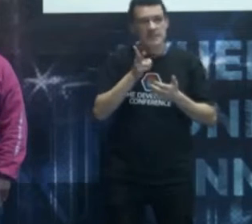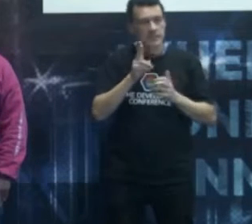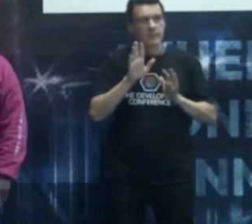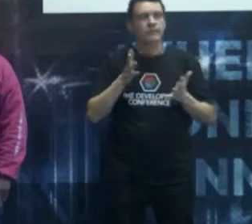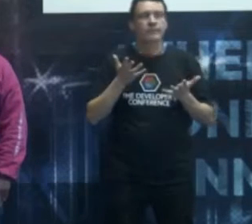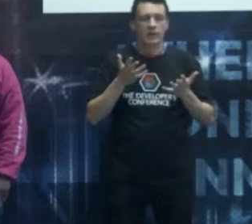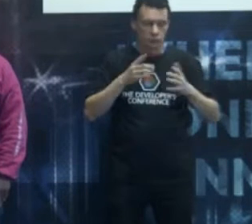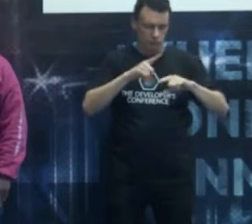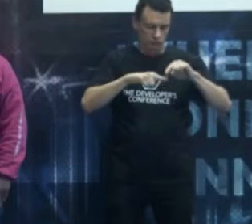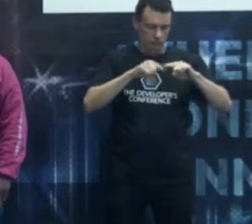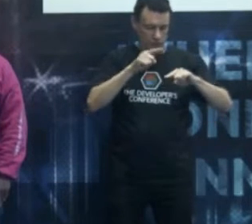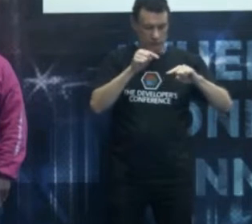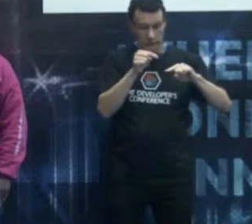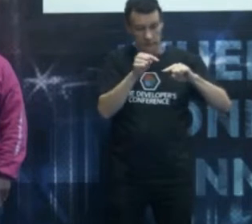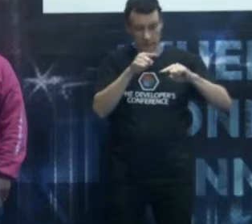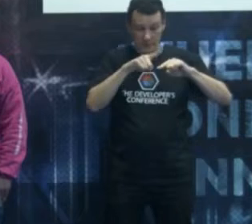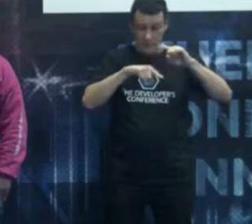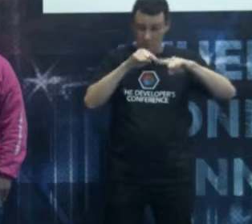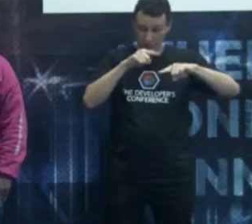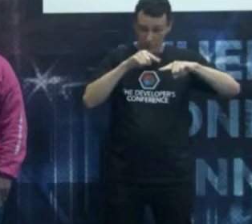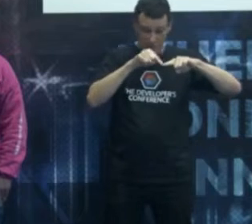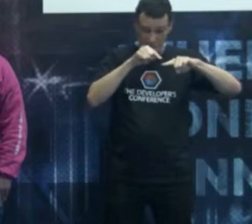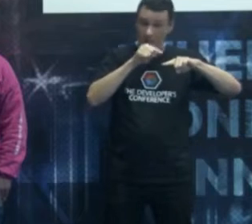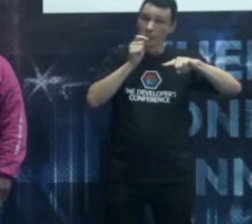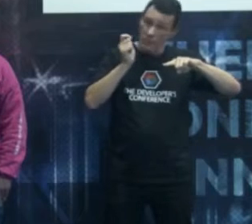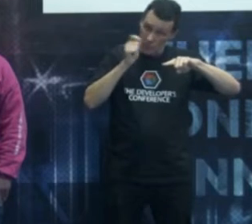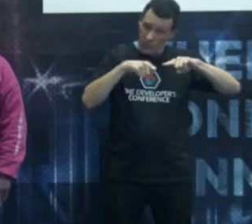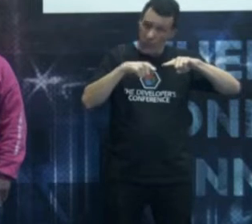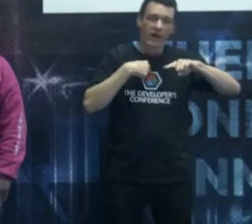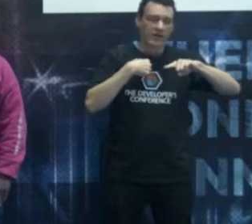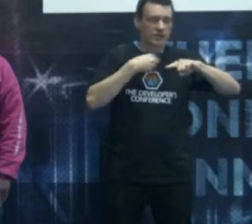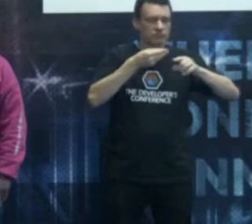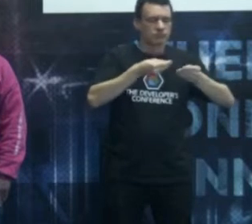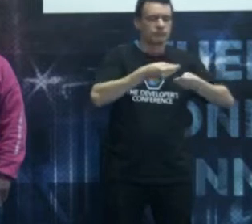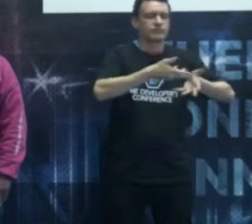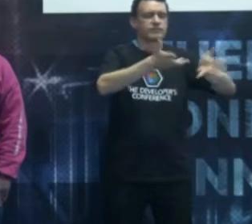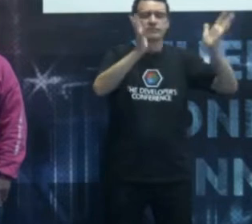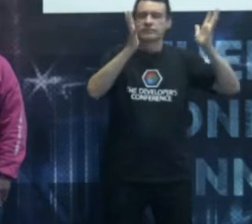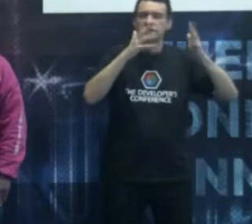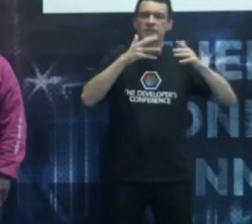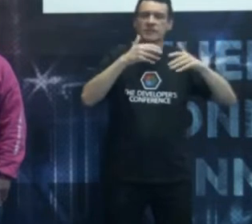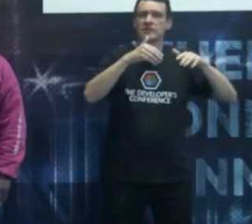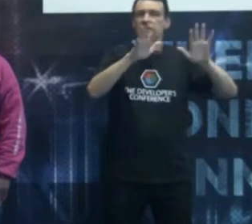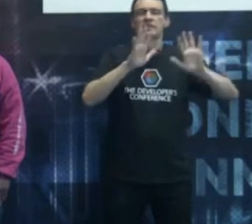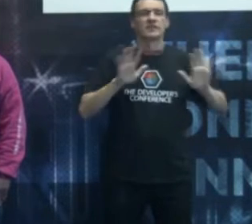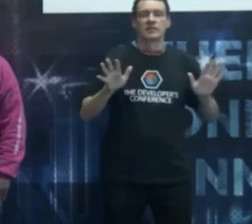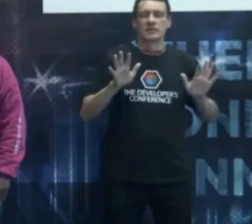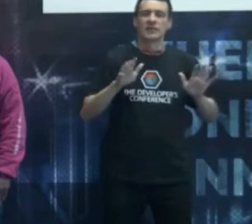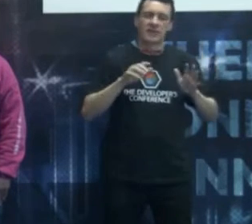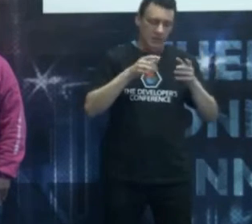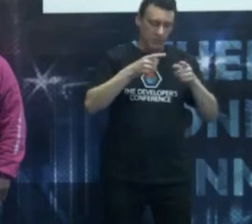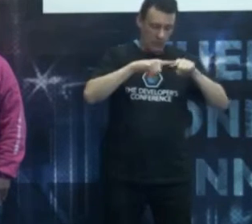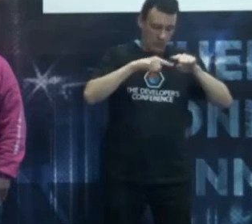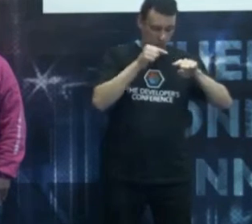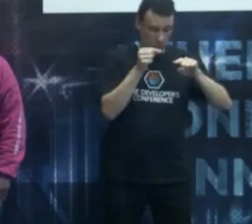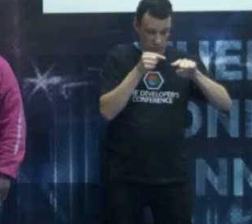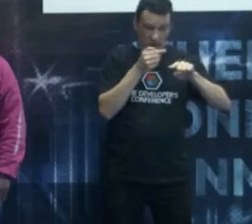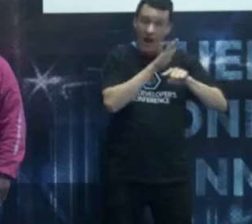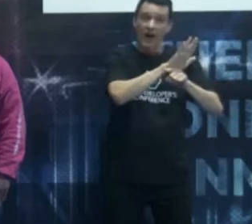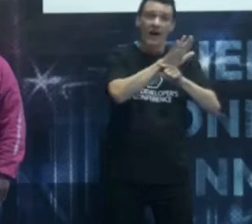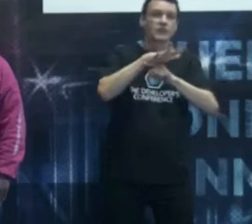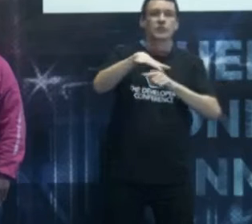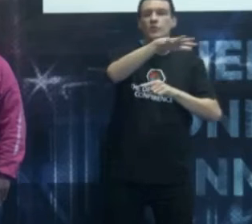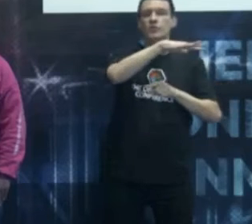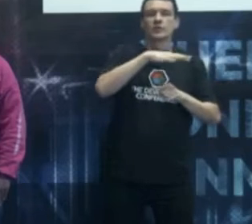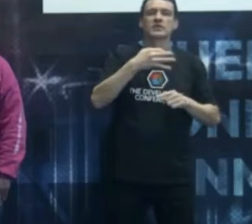chegue às pessoas de forma a atender a real necessidade humana e as suas diversas